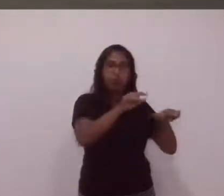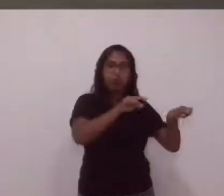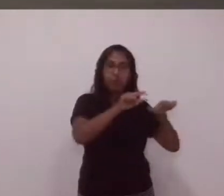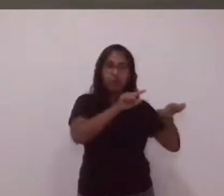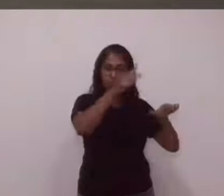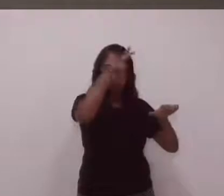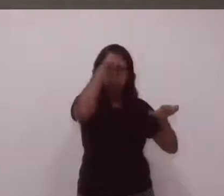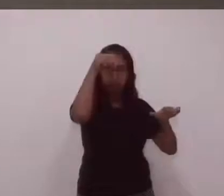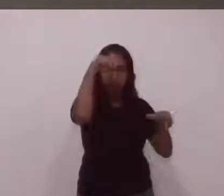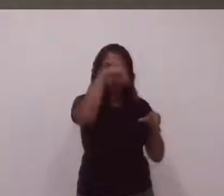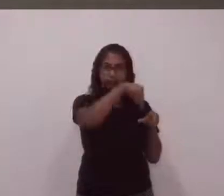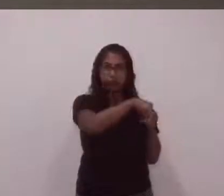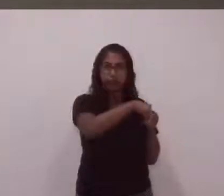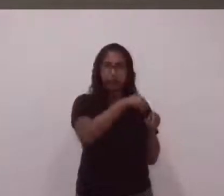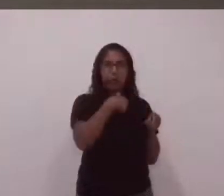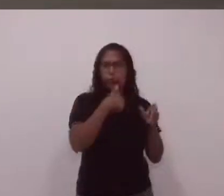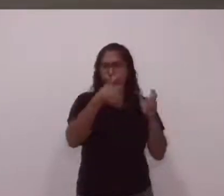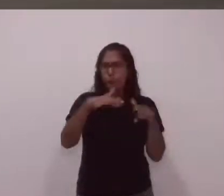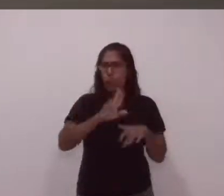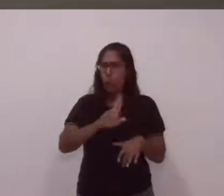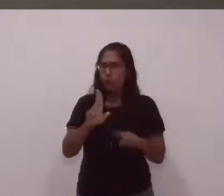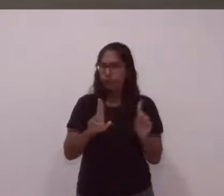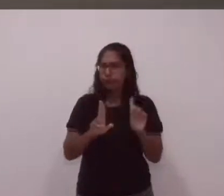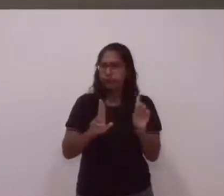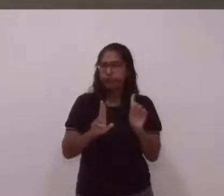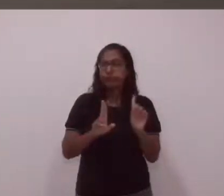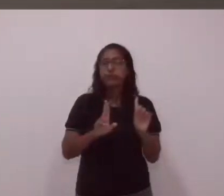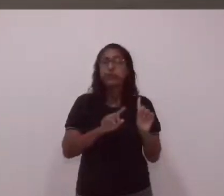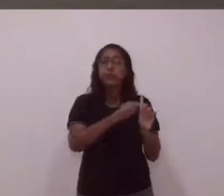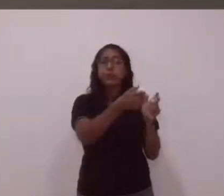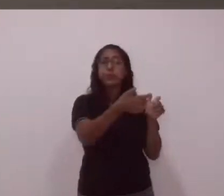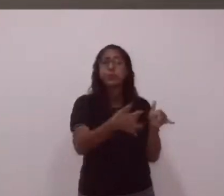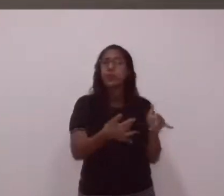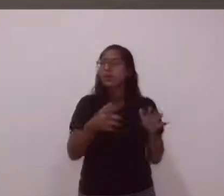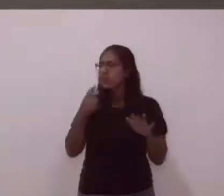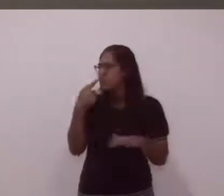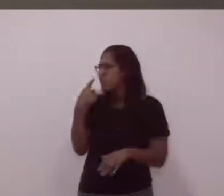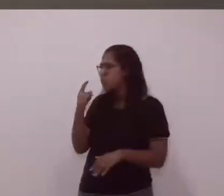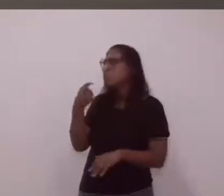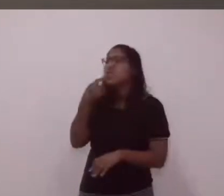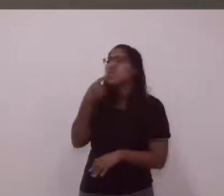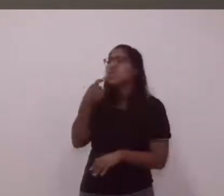mas ele me disse assim ah você viu sexta-feira que absurdo